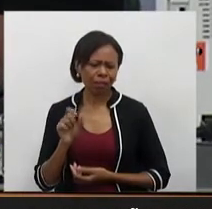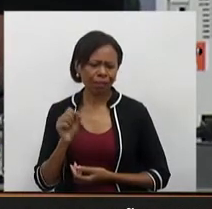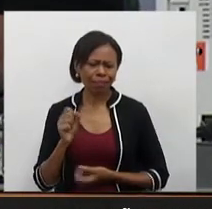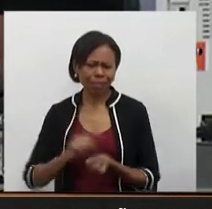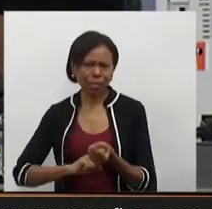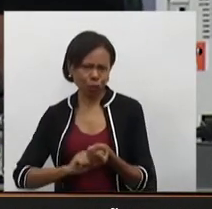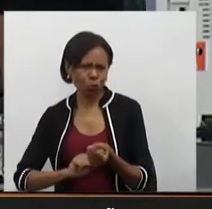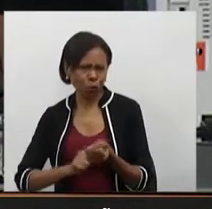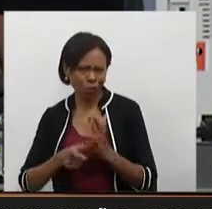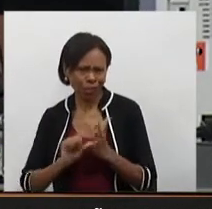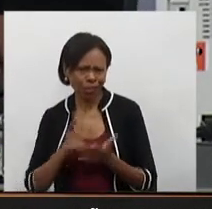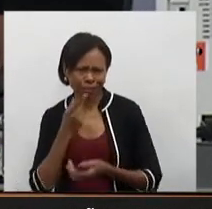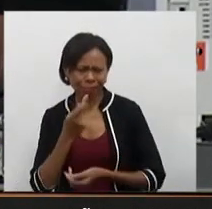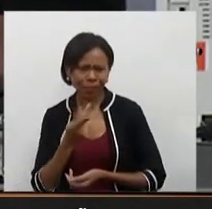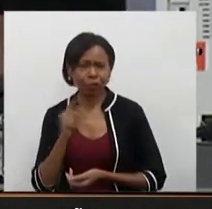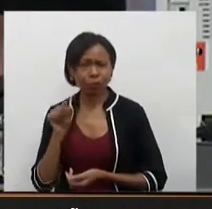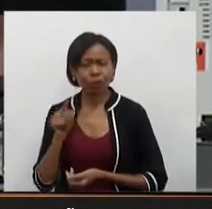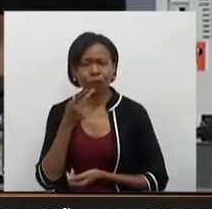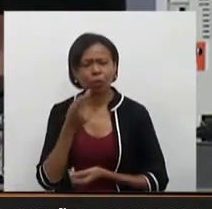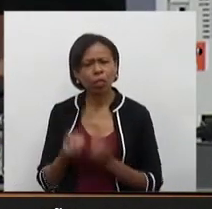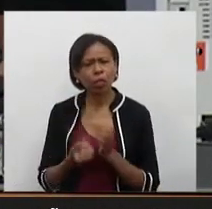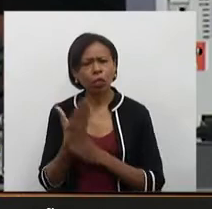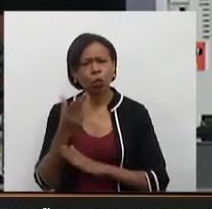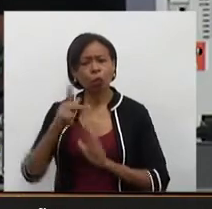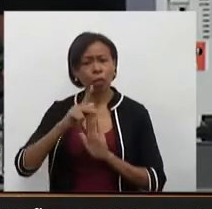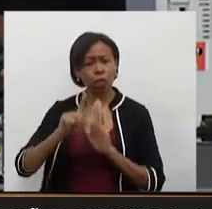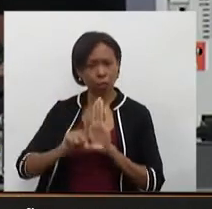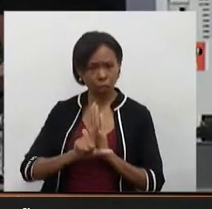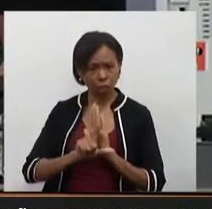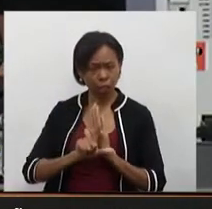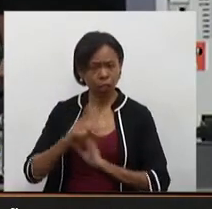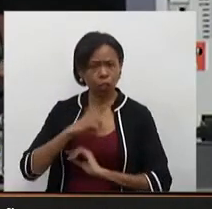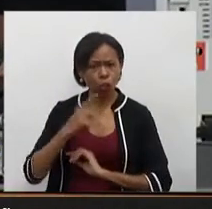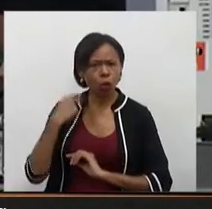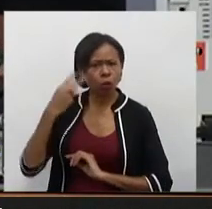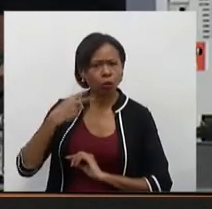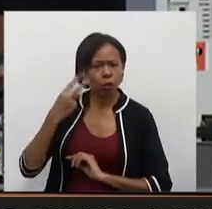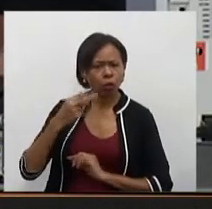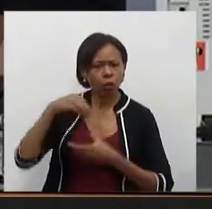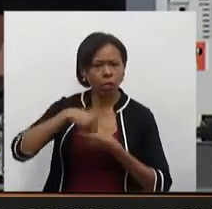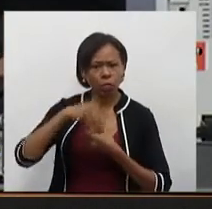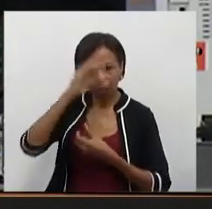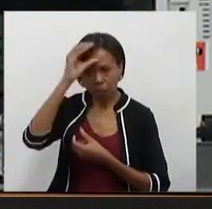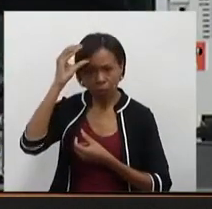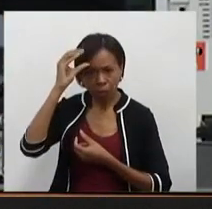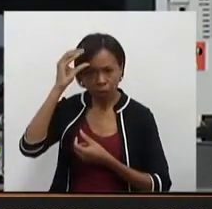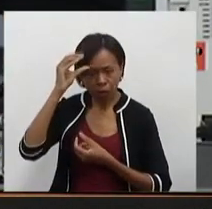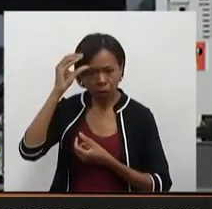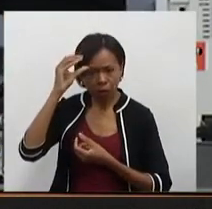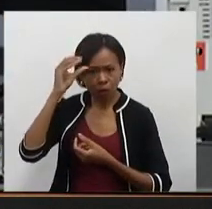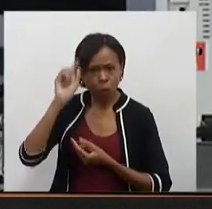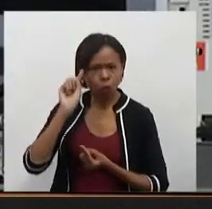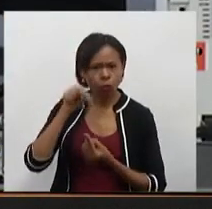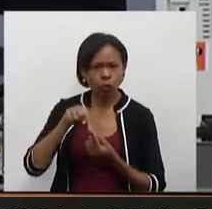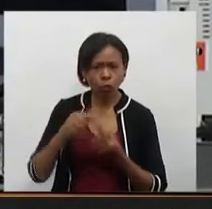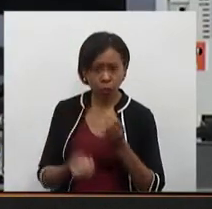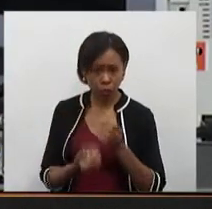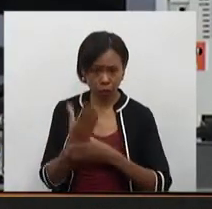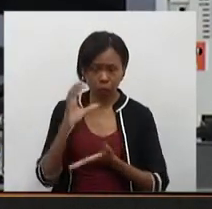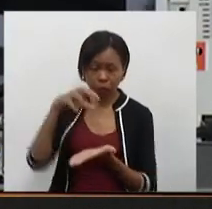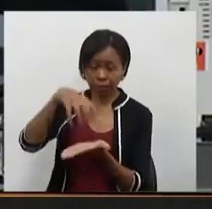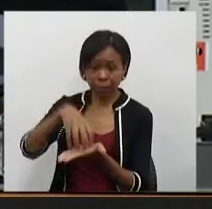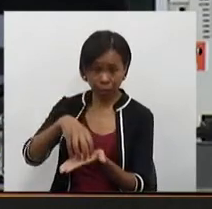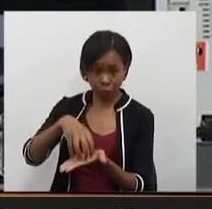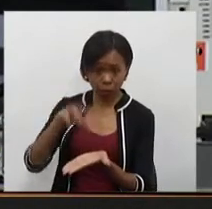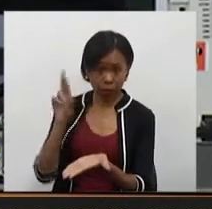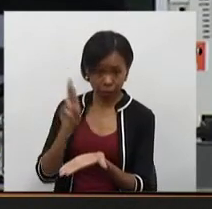você colocou um projeto de lei, pediu um vereador na Câmara Municipal para criar um centro de referência de